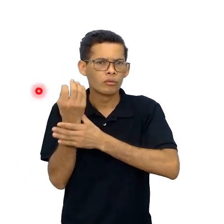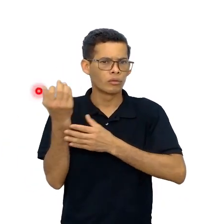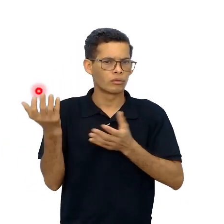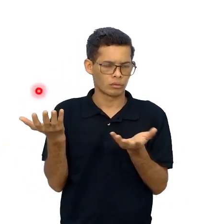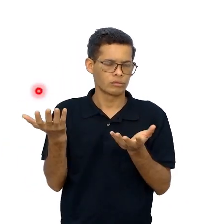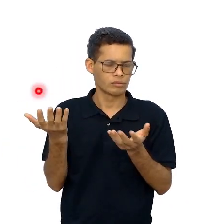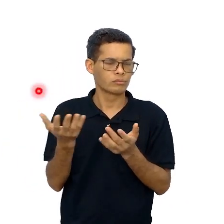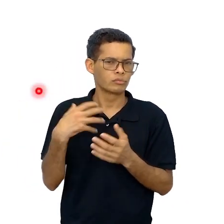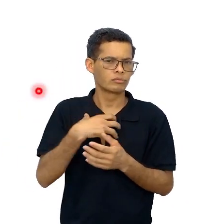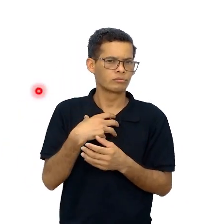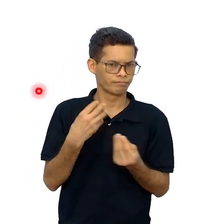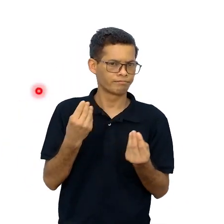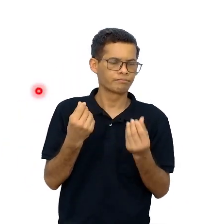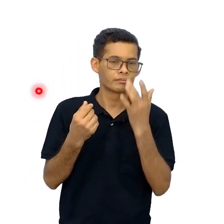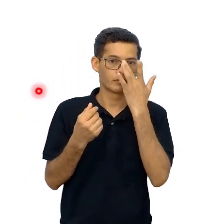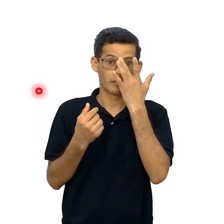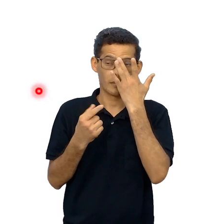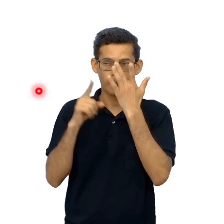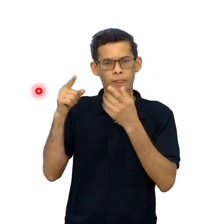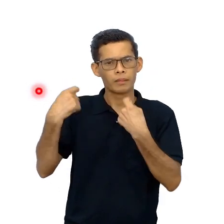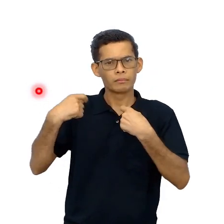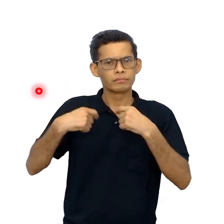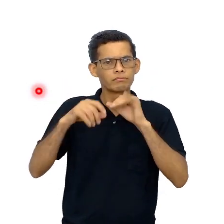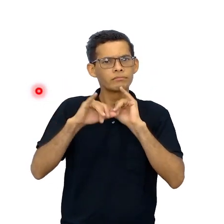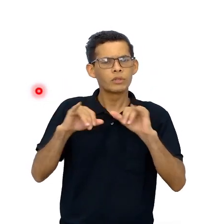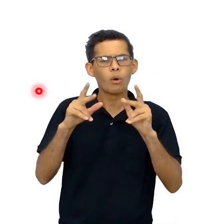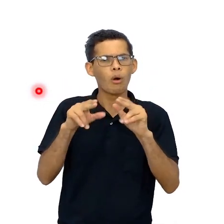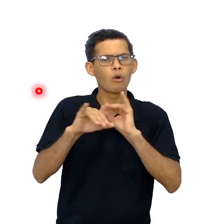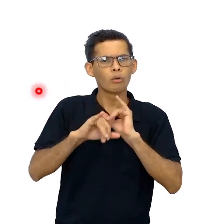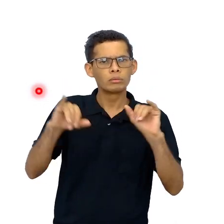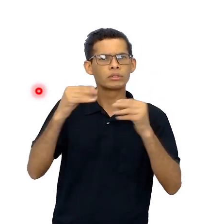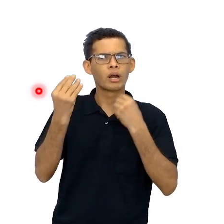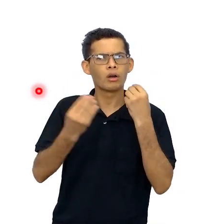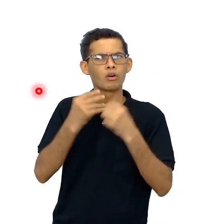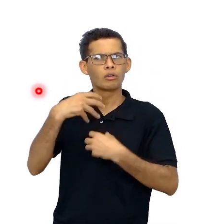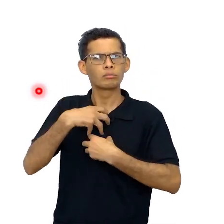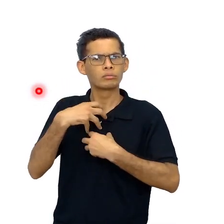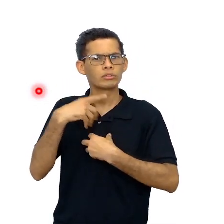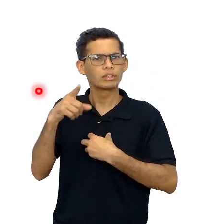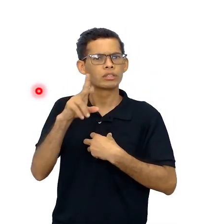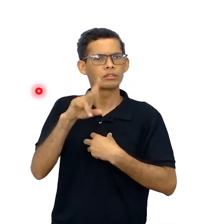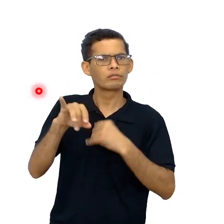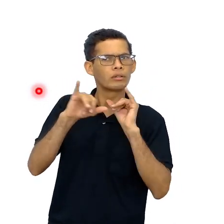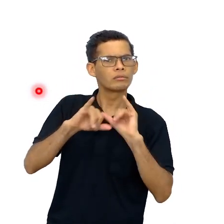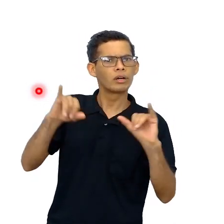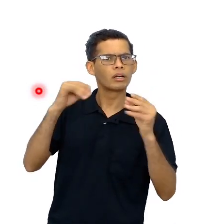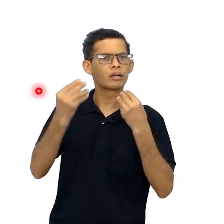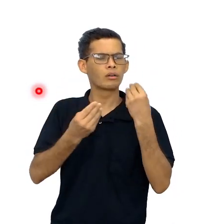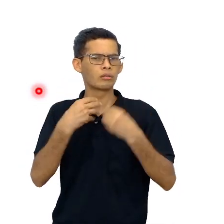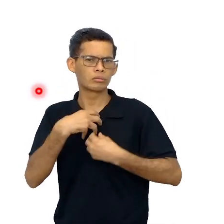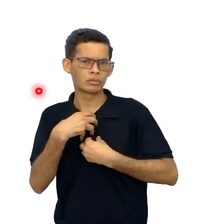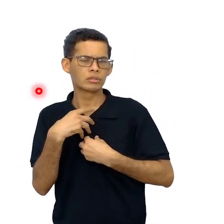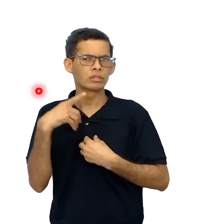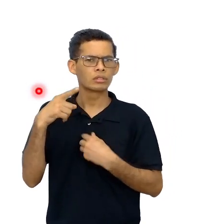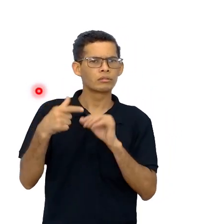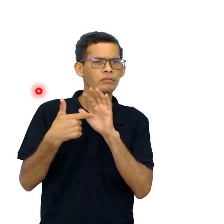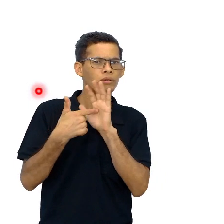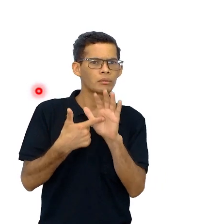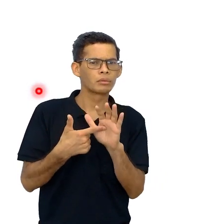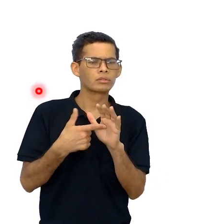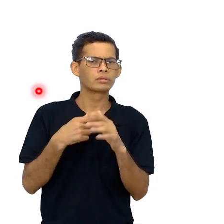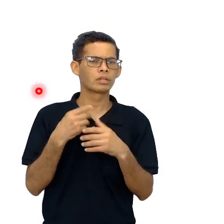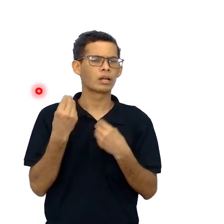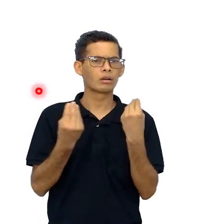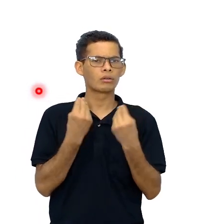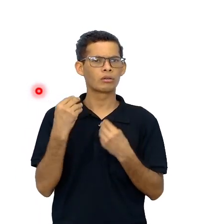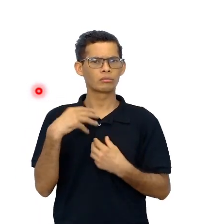resolução desse problema que ele tem em mãos para resolver, de que forma ele vai comunicar, né? Através da representação, né?